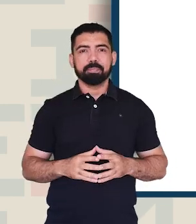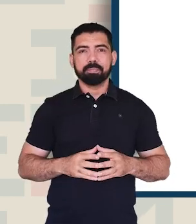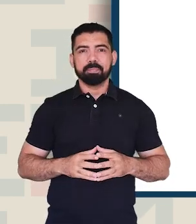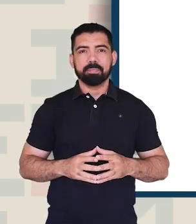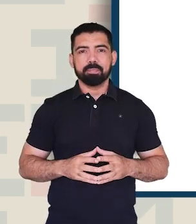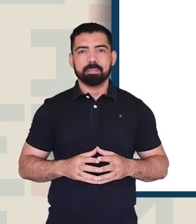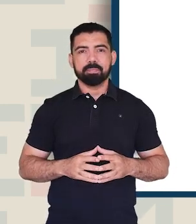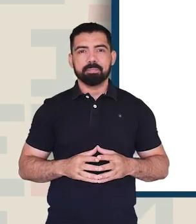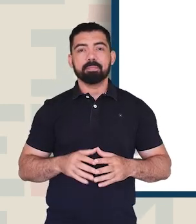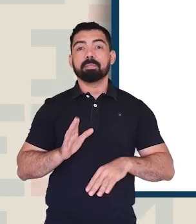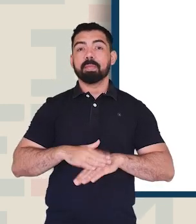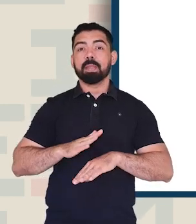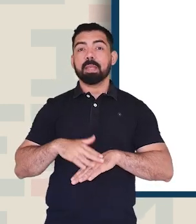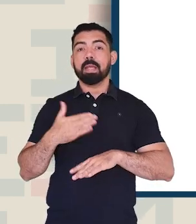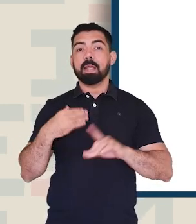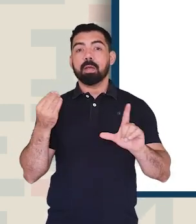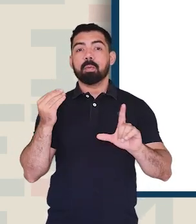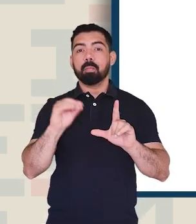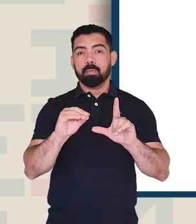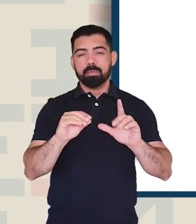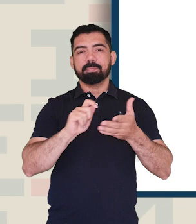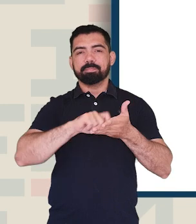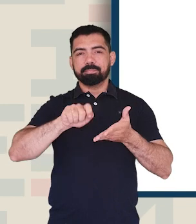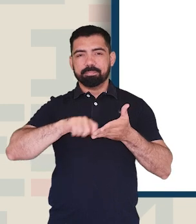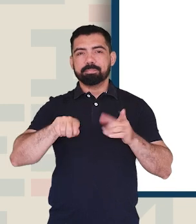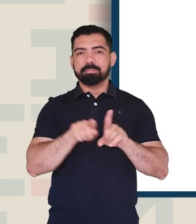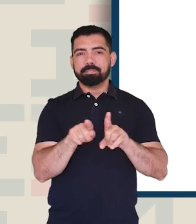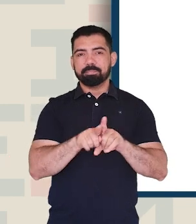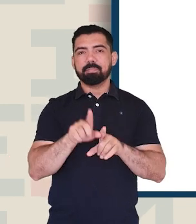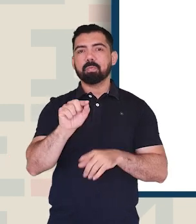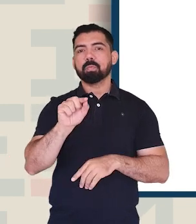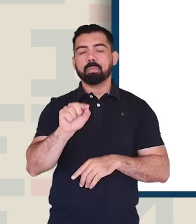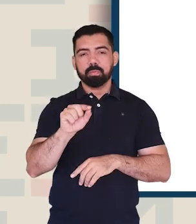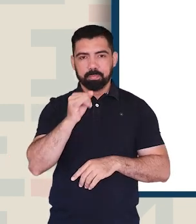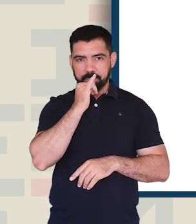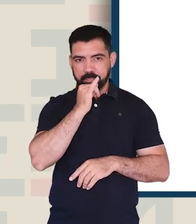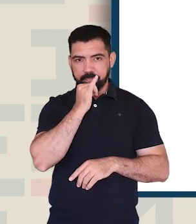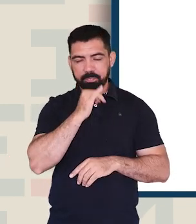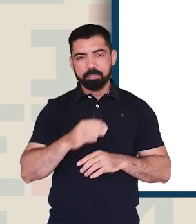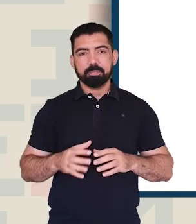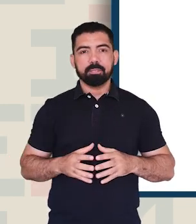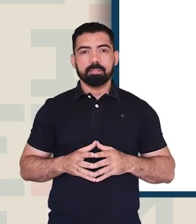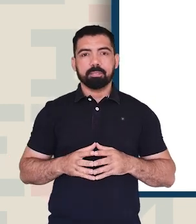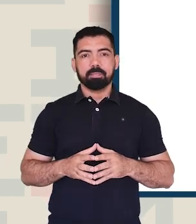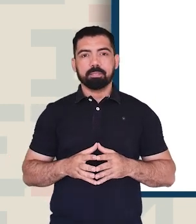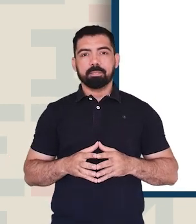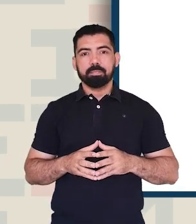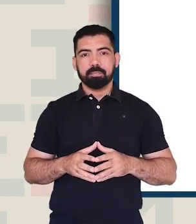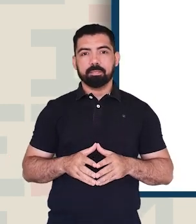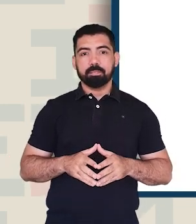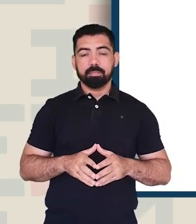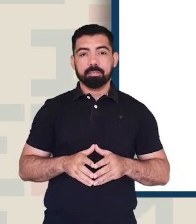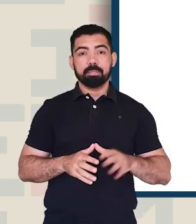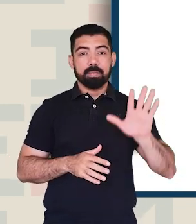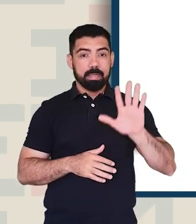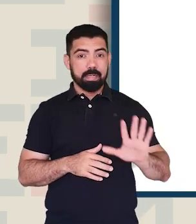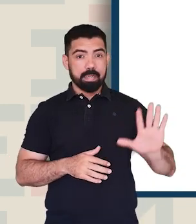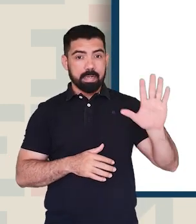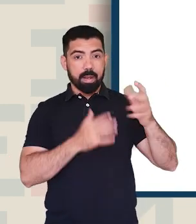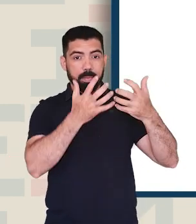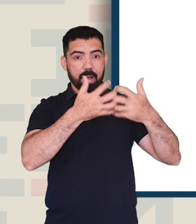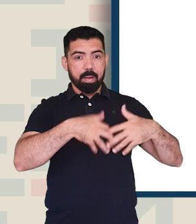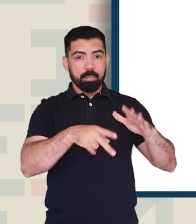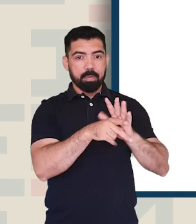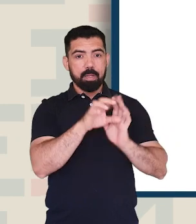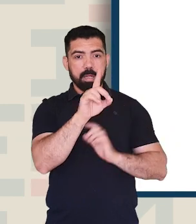aí, eu até coloquei aí de caneta em cima, por exemplo, o campo harmônico de Dó, ou